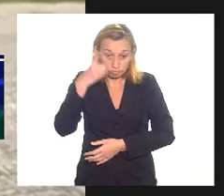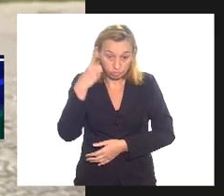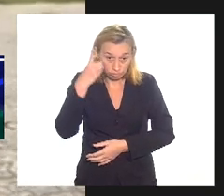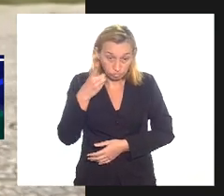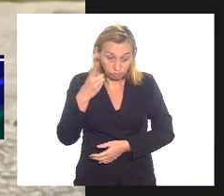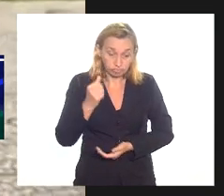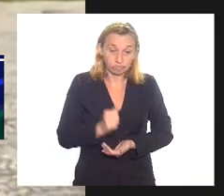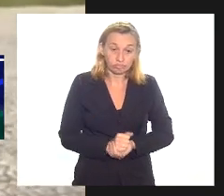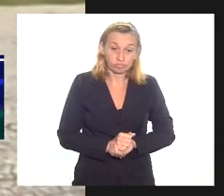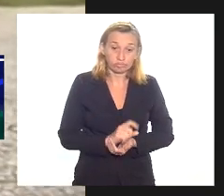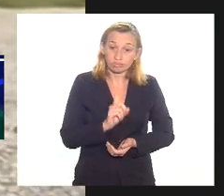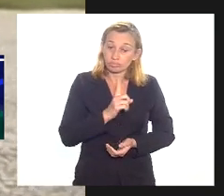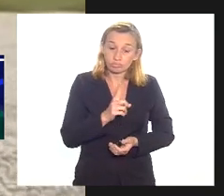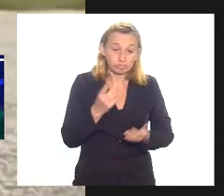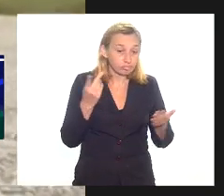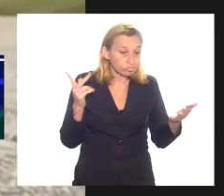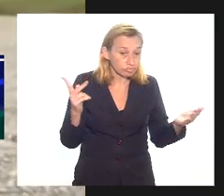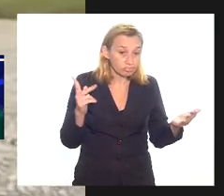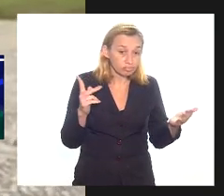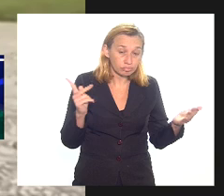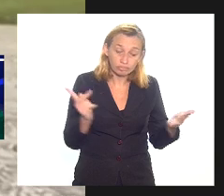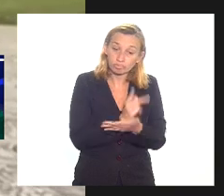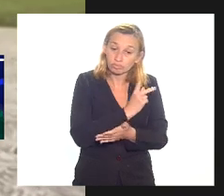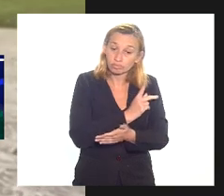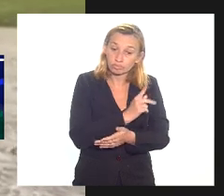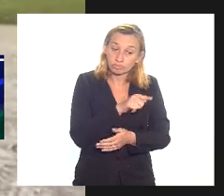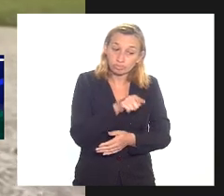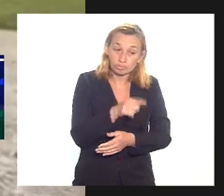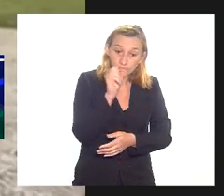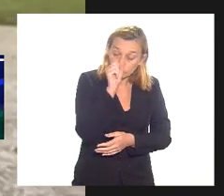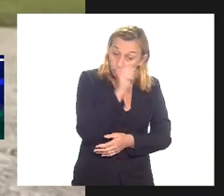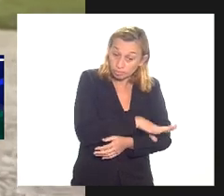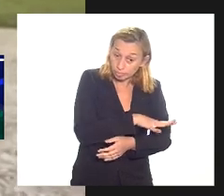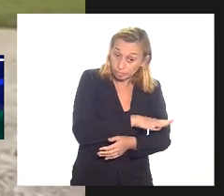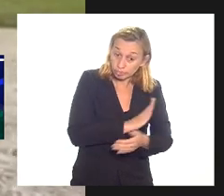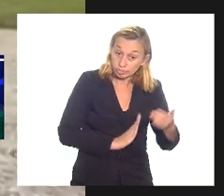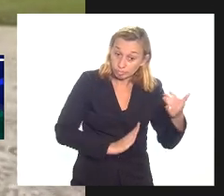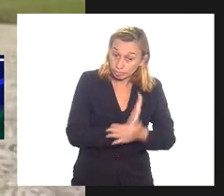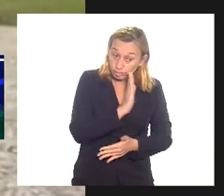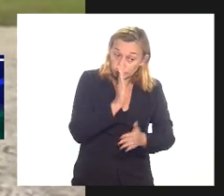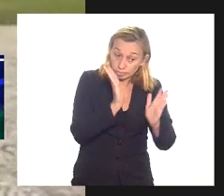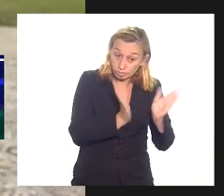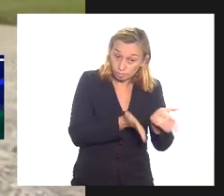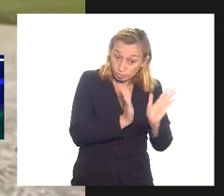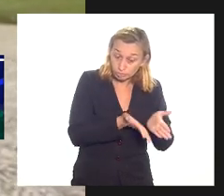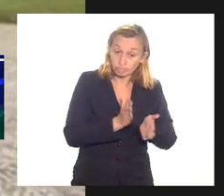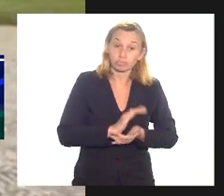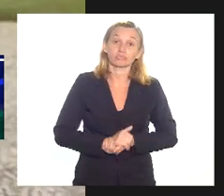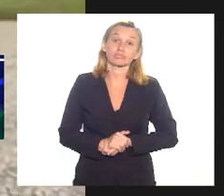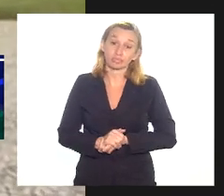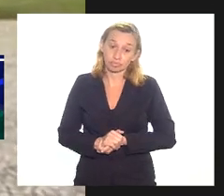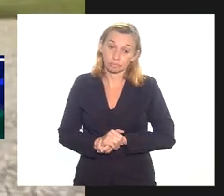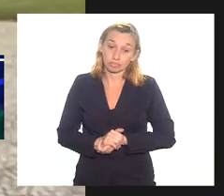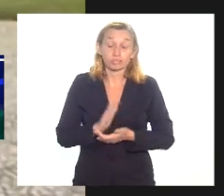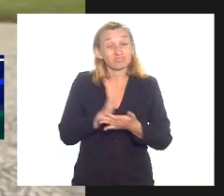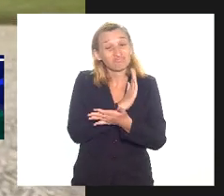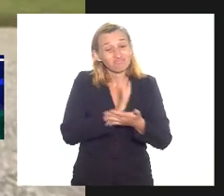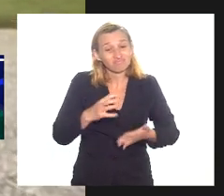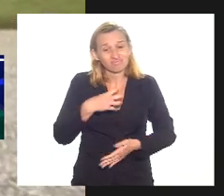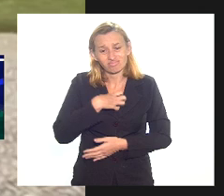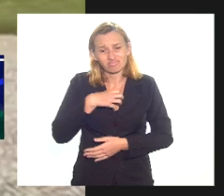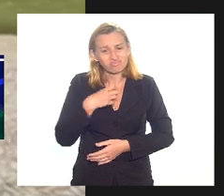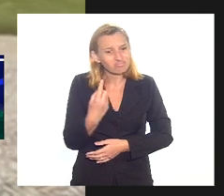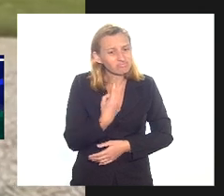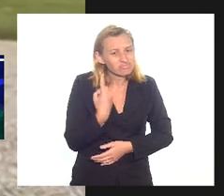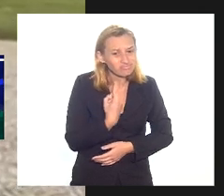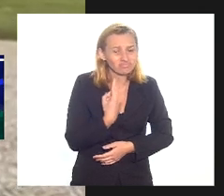não permita que esses absurdos passem e sejam aprovados como foram hoje. Às vezes, a gente se sente sozinho ao